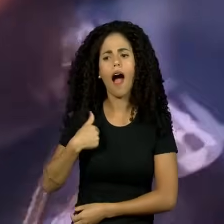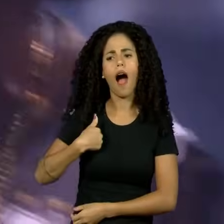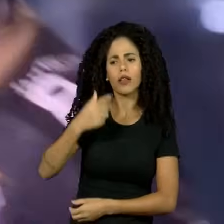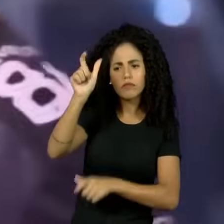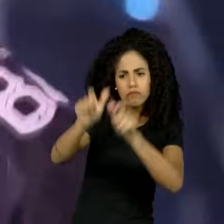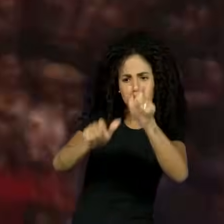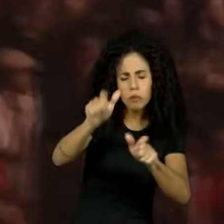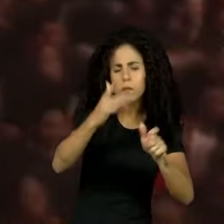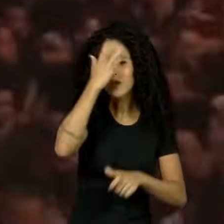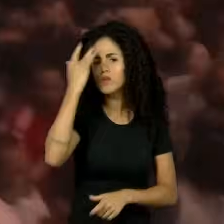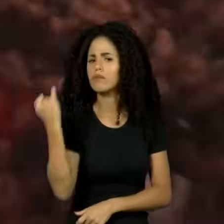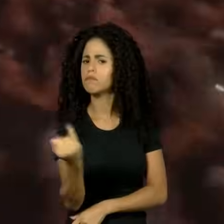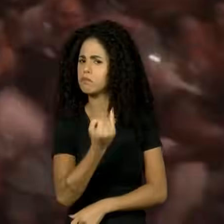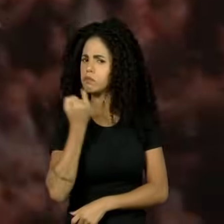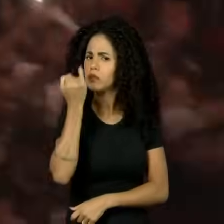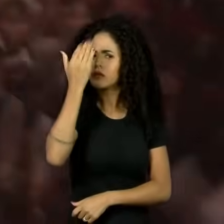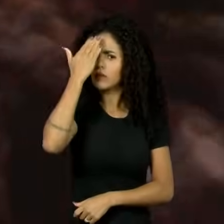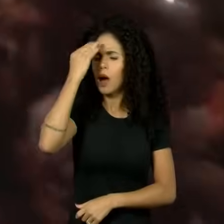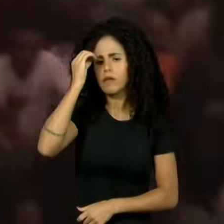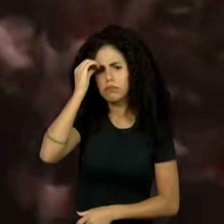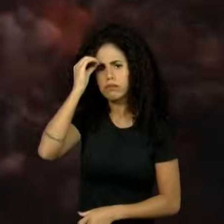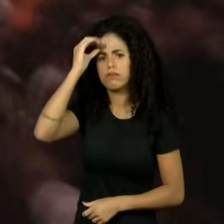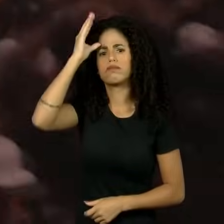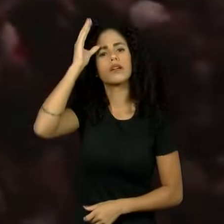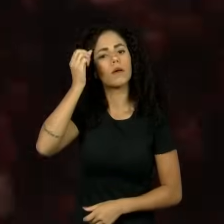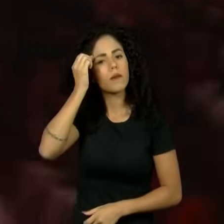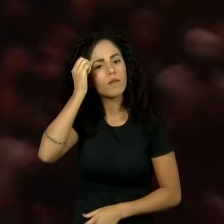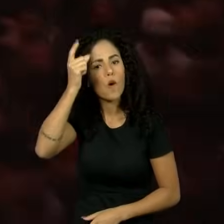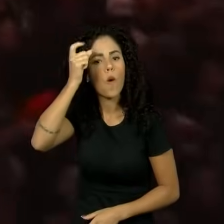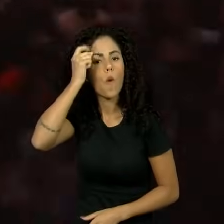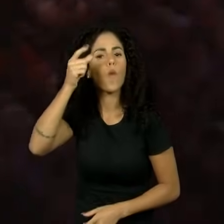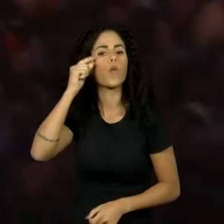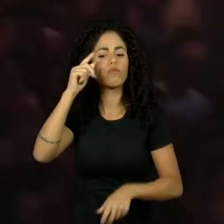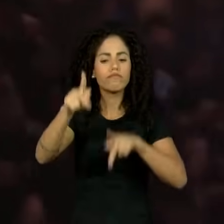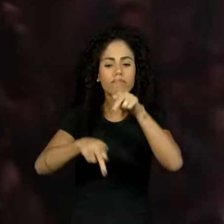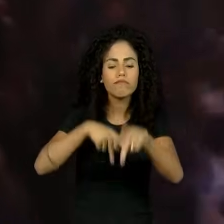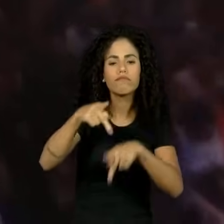personalidades importantes da cultura popular e a valorização de suas